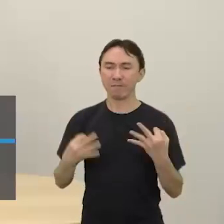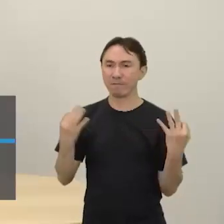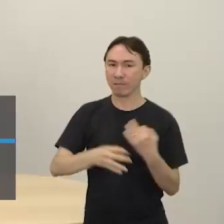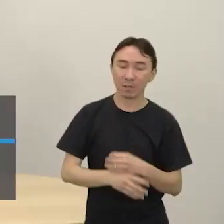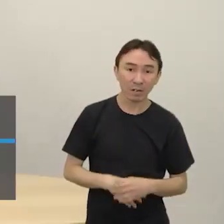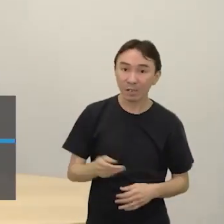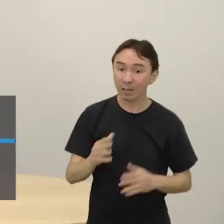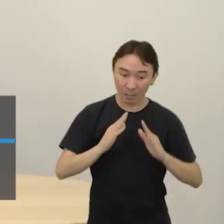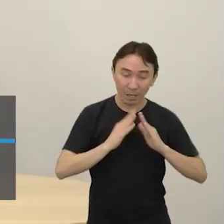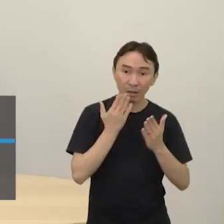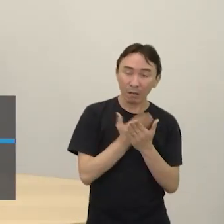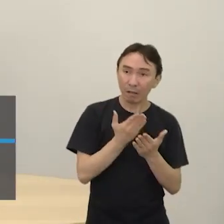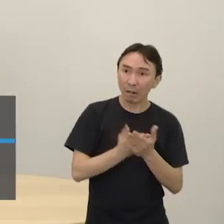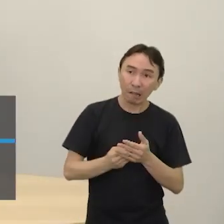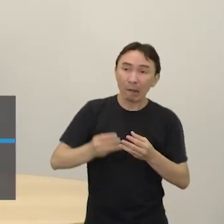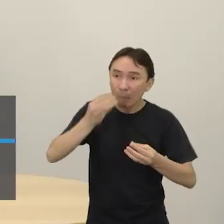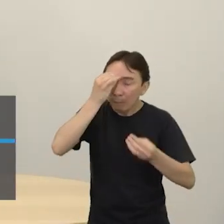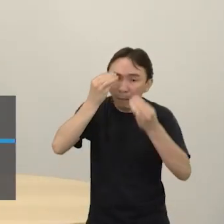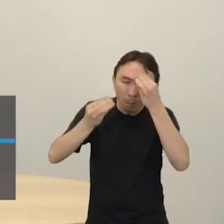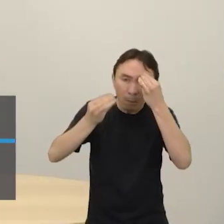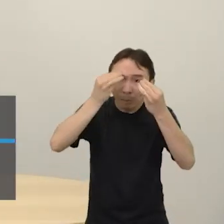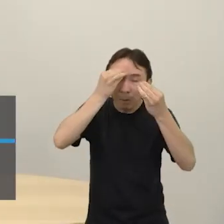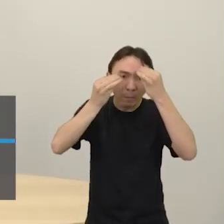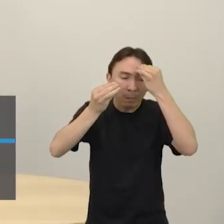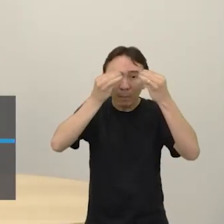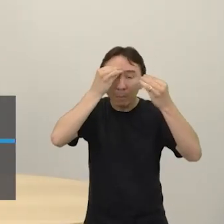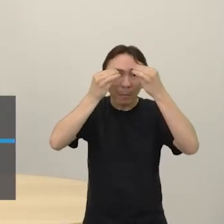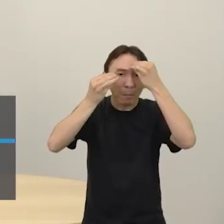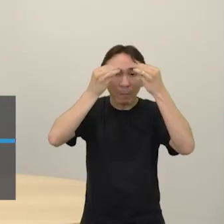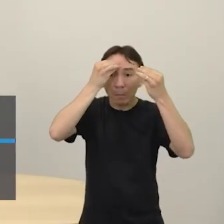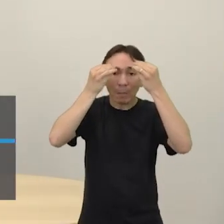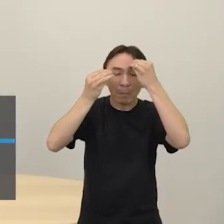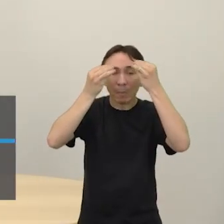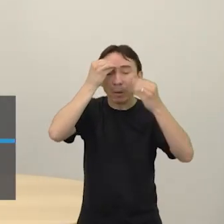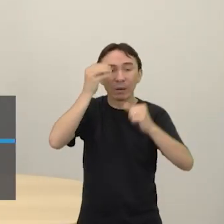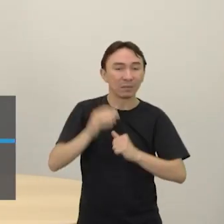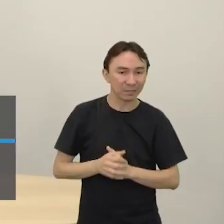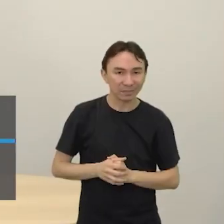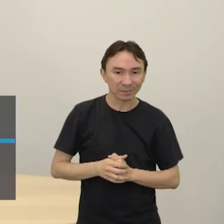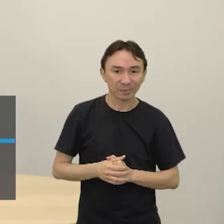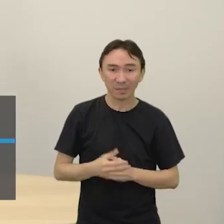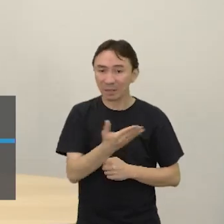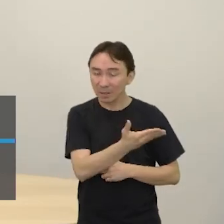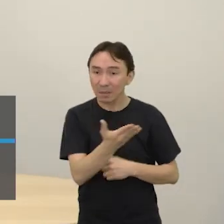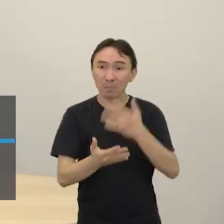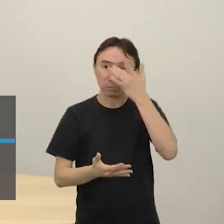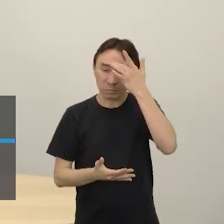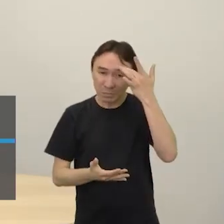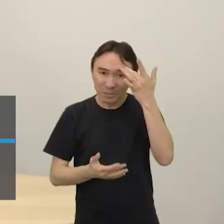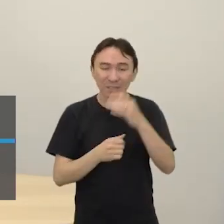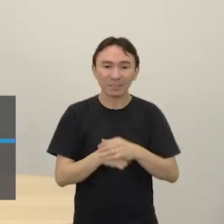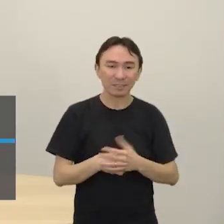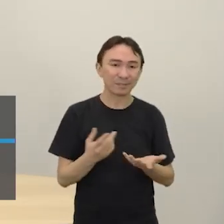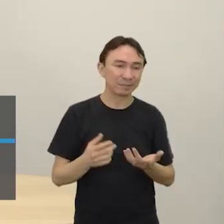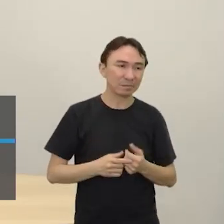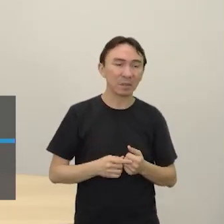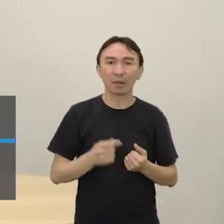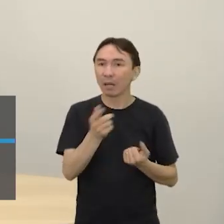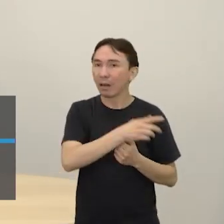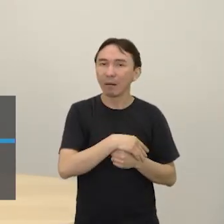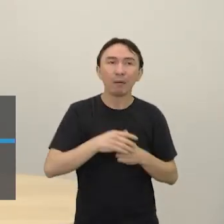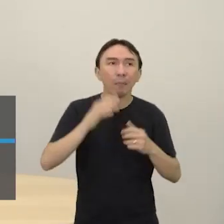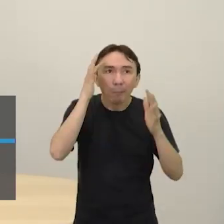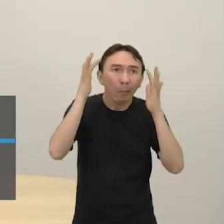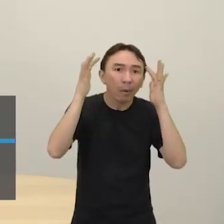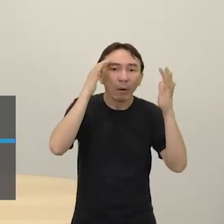pensamentos, ideias, em que se forma a integralidade de um cidadão. Se você domina as ideias que são passadas